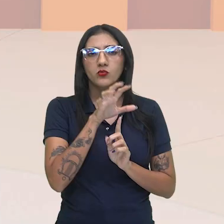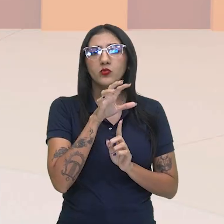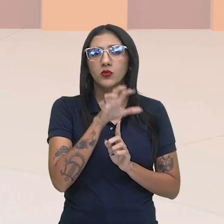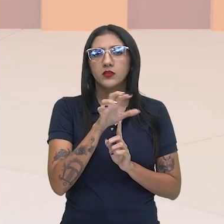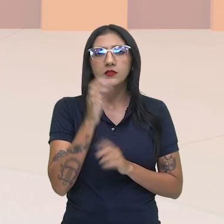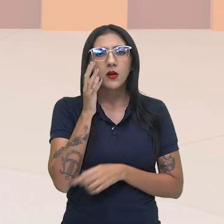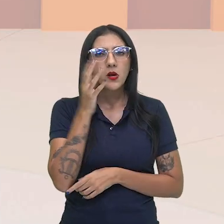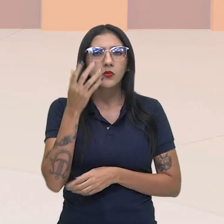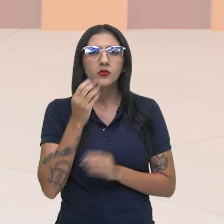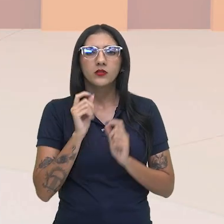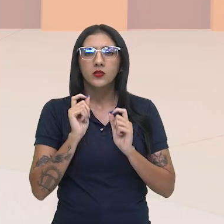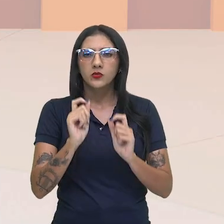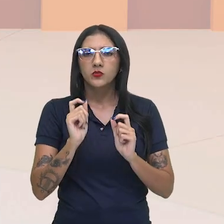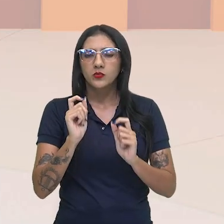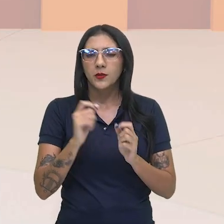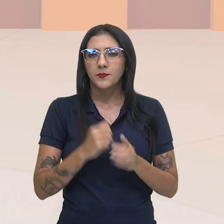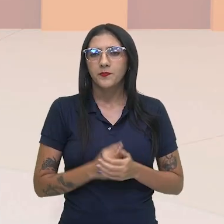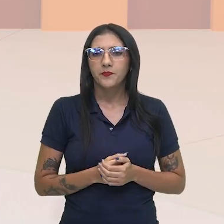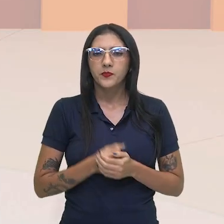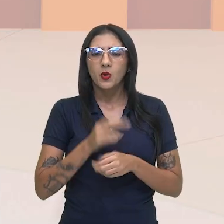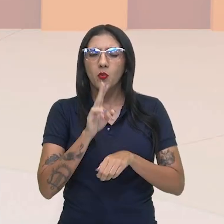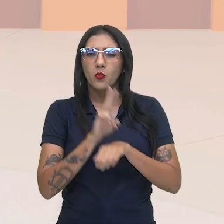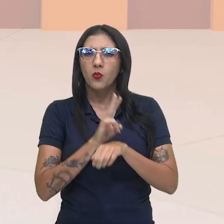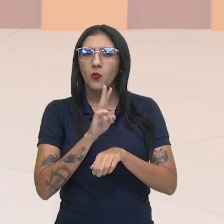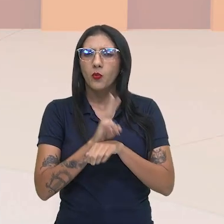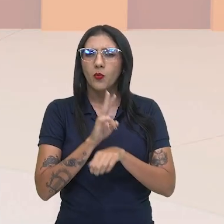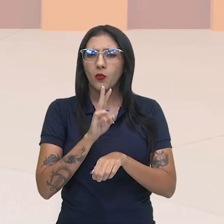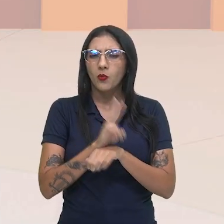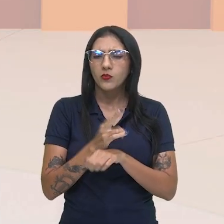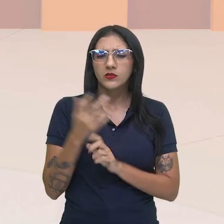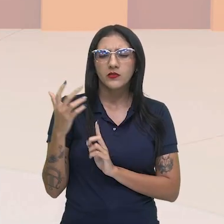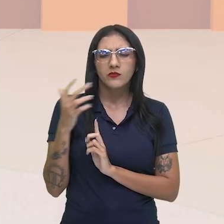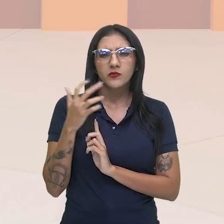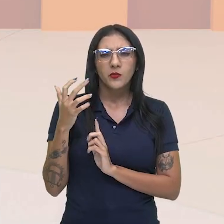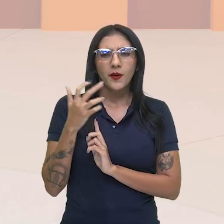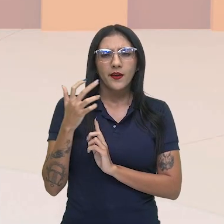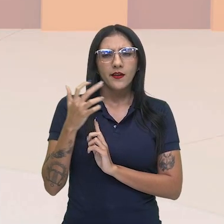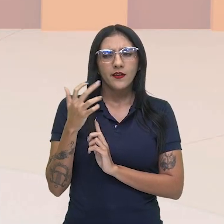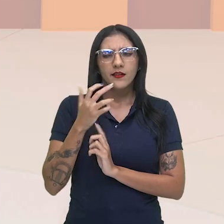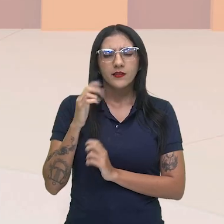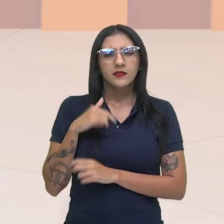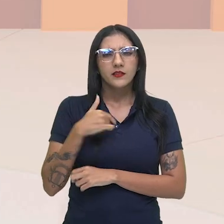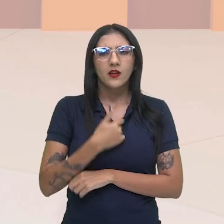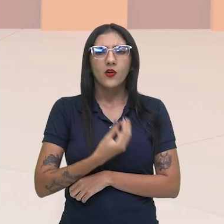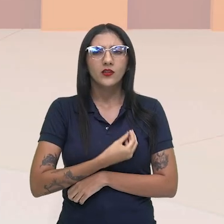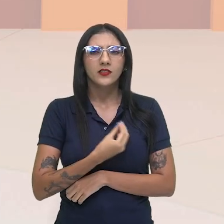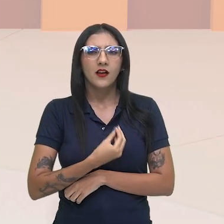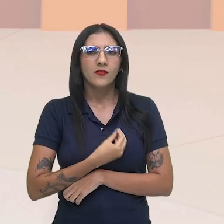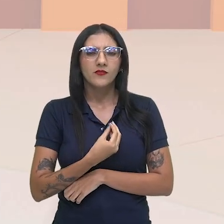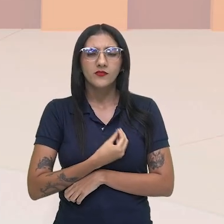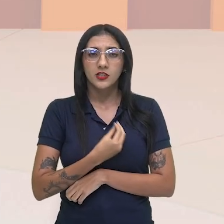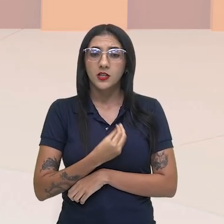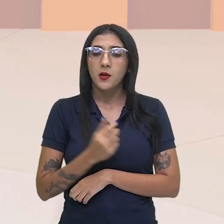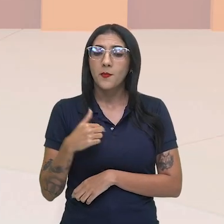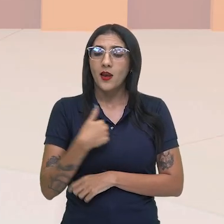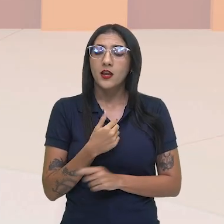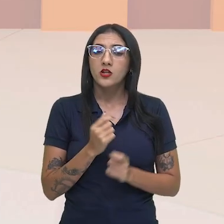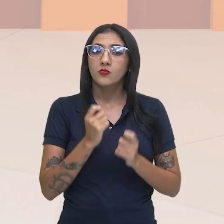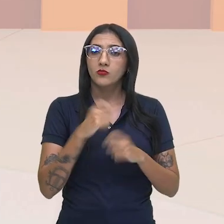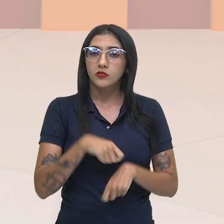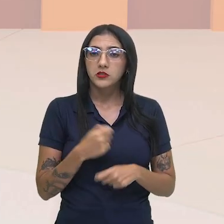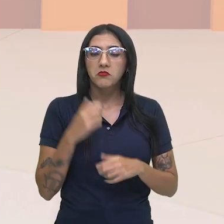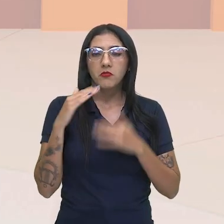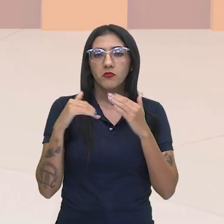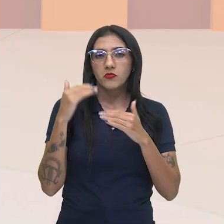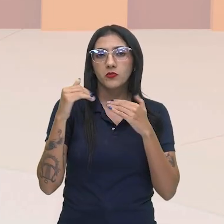o quê? Docilizar o nosso corpo, a nossa mente, treinando a gente para atividades diversas.